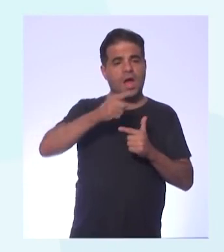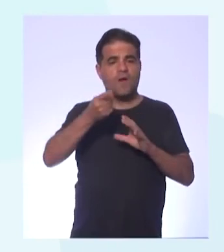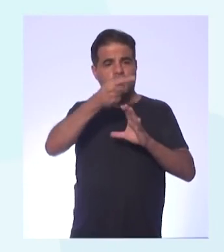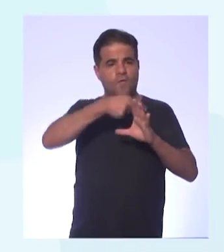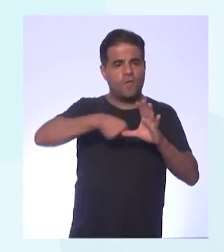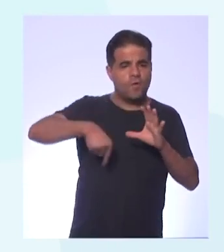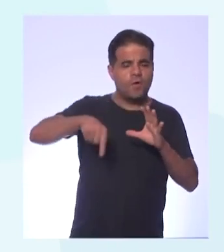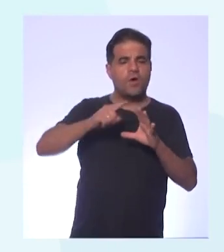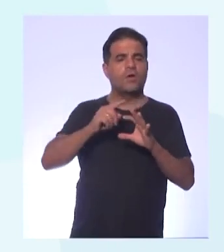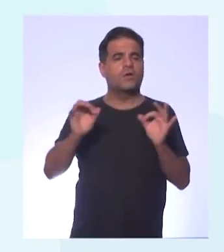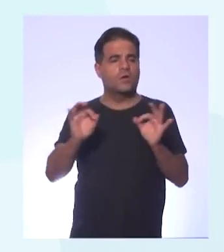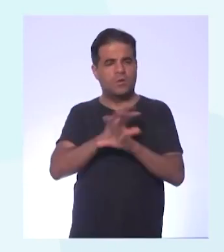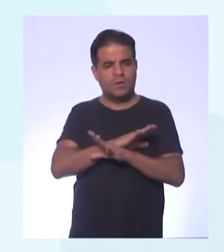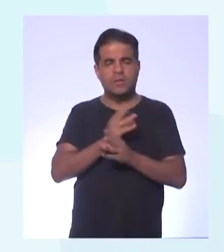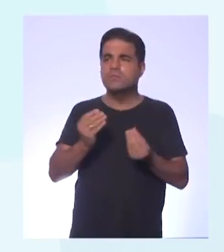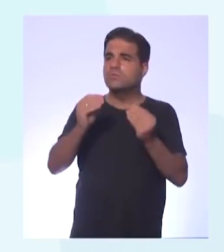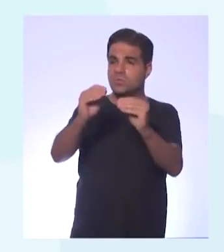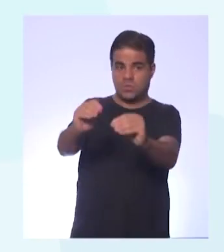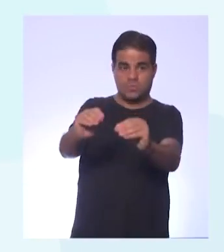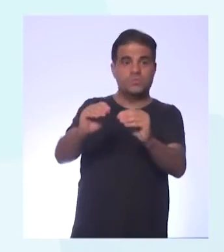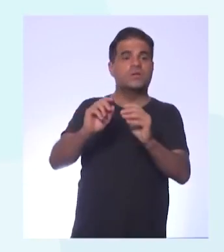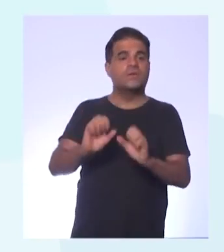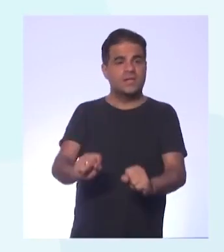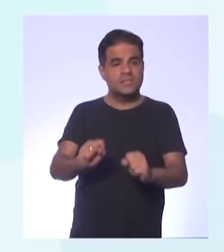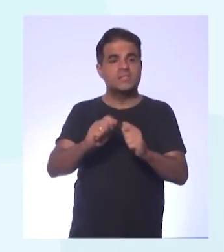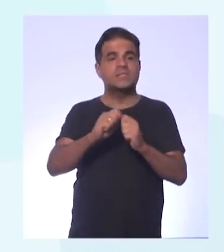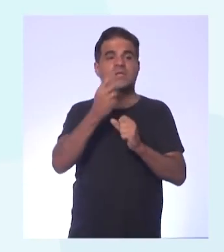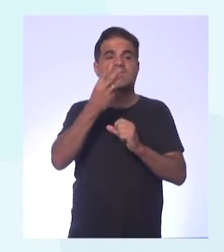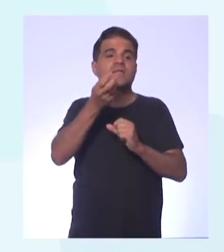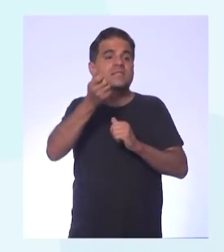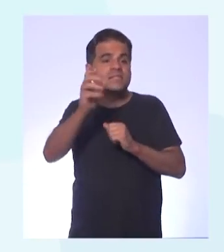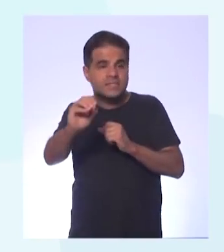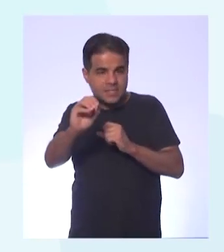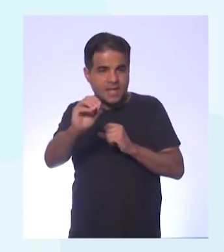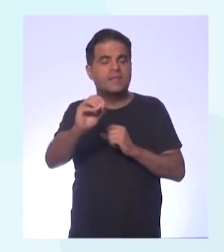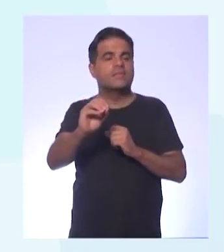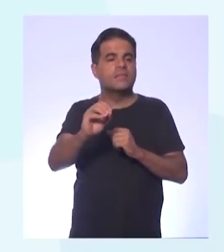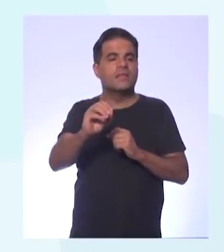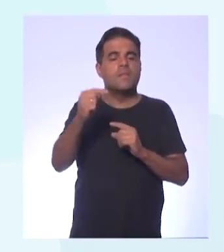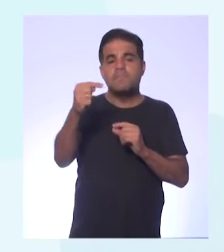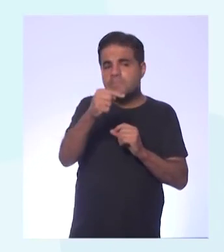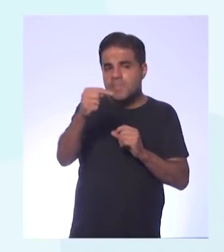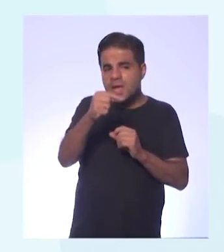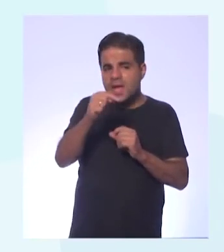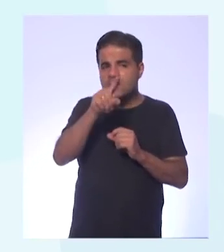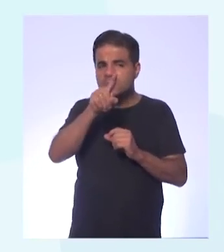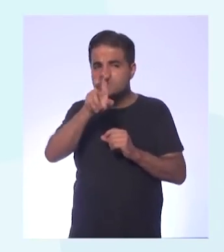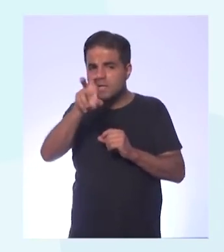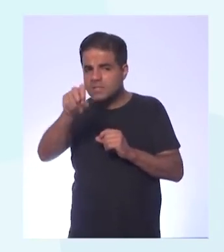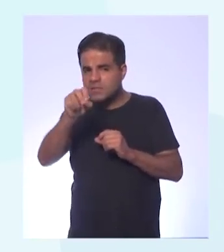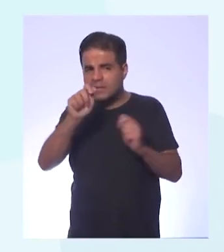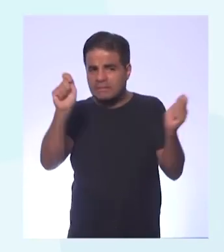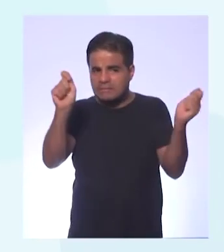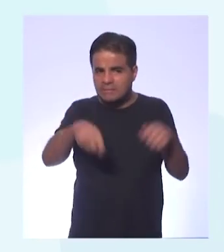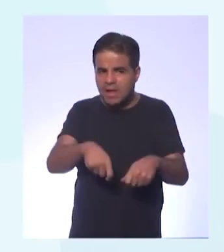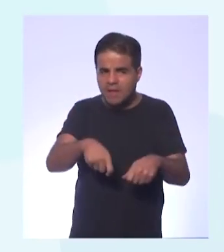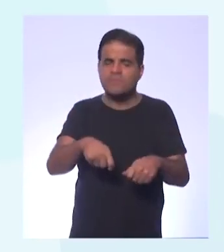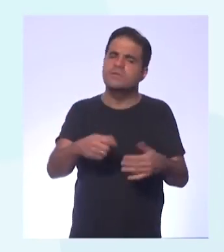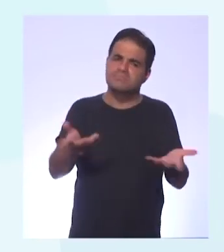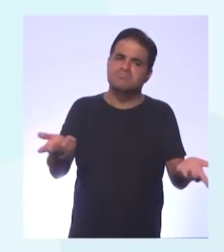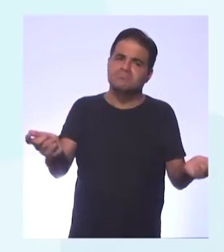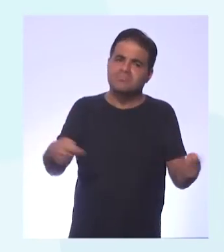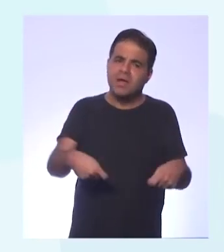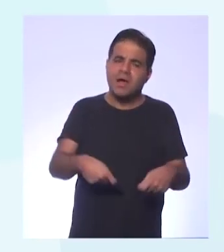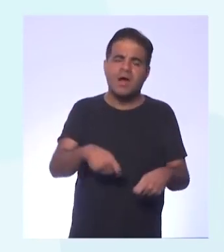é 360, eu podia fazer 360 menos os 150? Poderia,